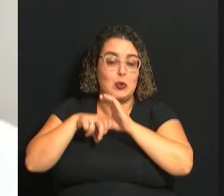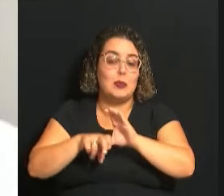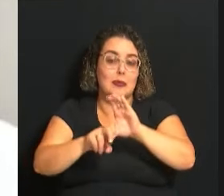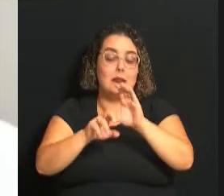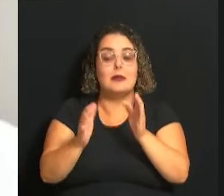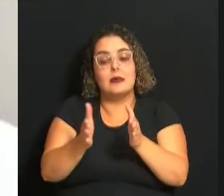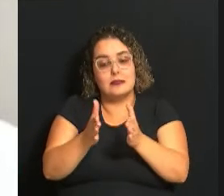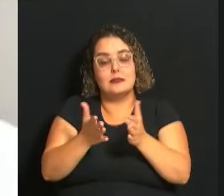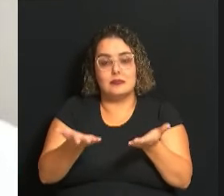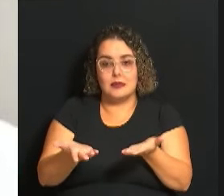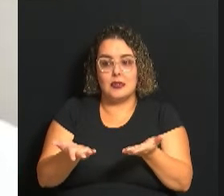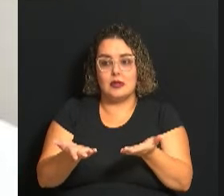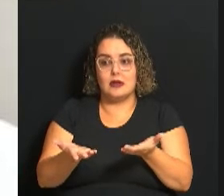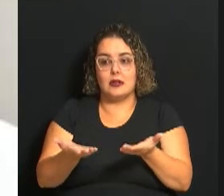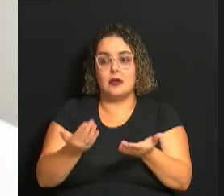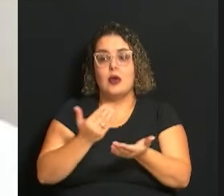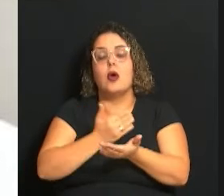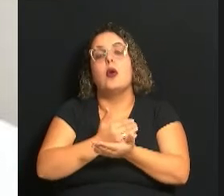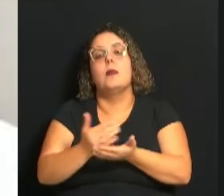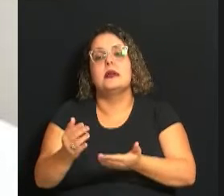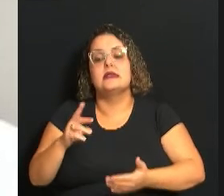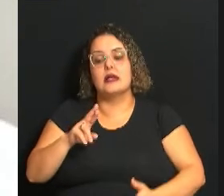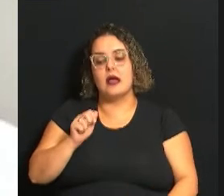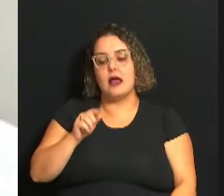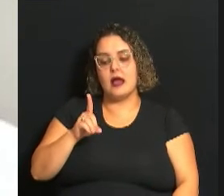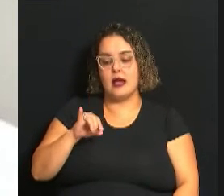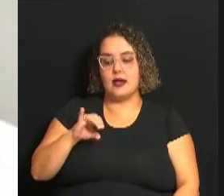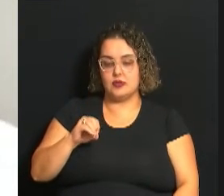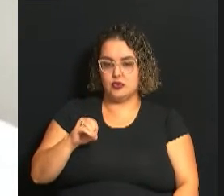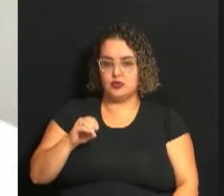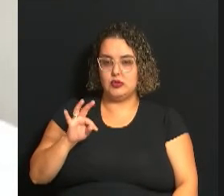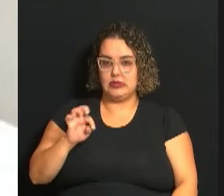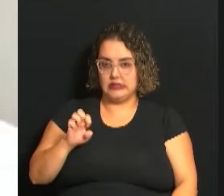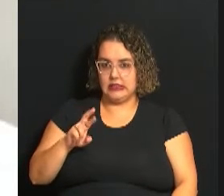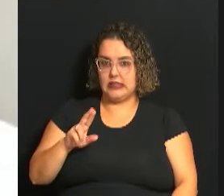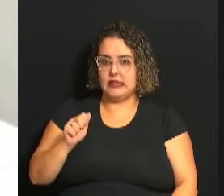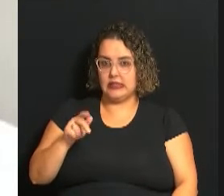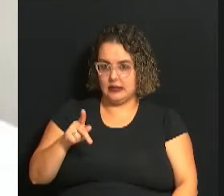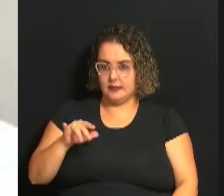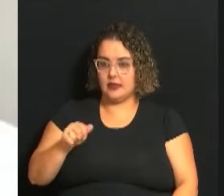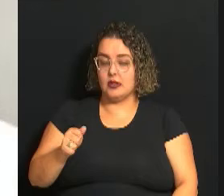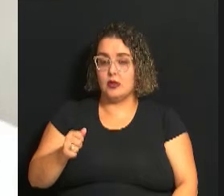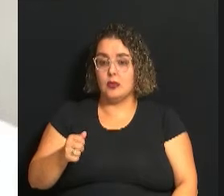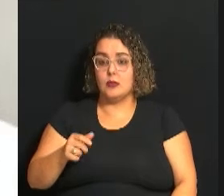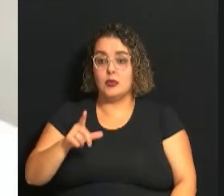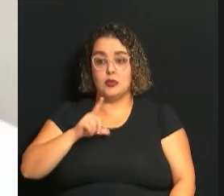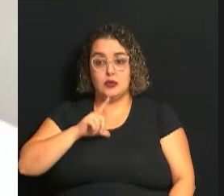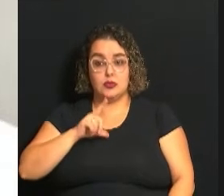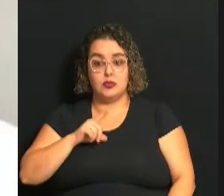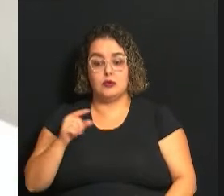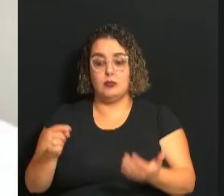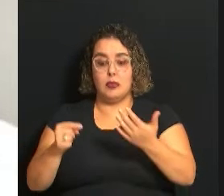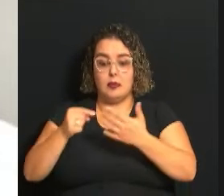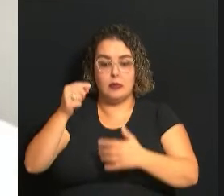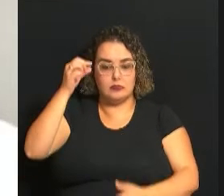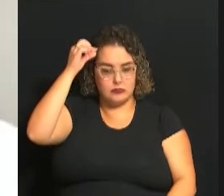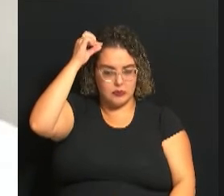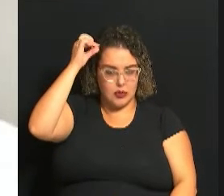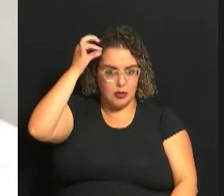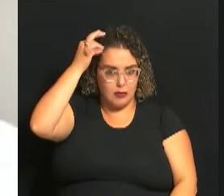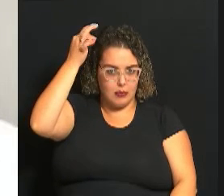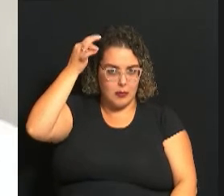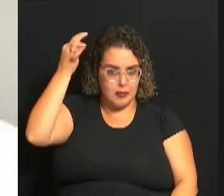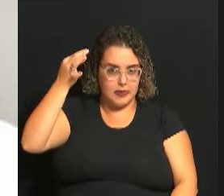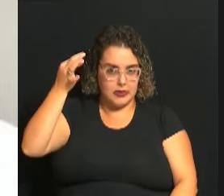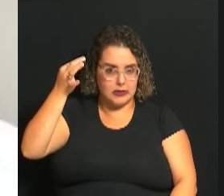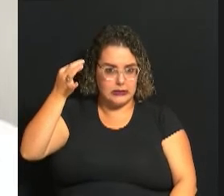próxima, eu iniciei a radioterapia, até porque a radioterapia, Viviane, como eu tinha alguns pontos ainda abertos, que não cicatrizaram